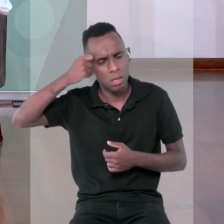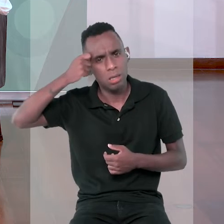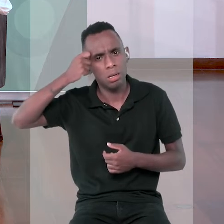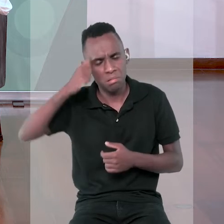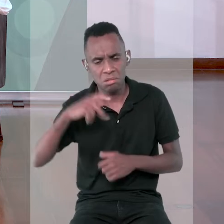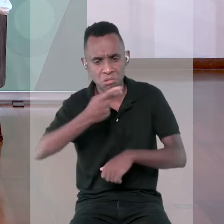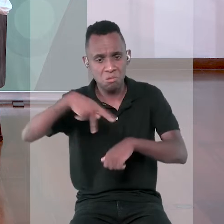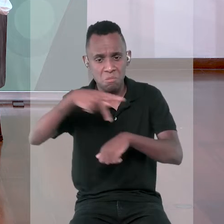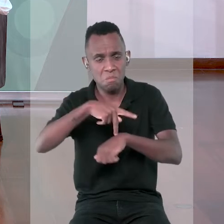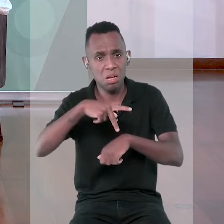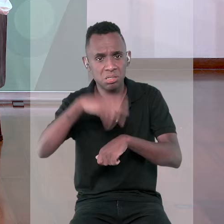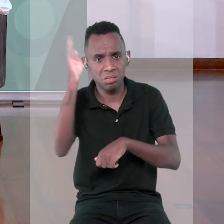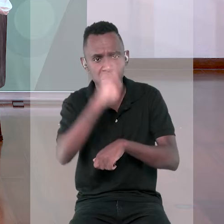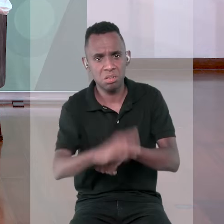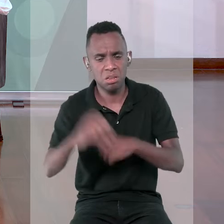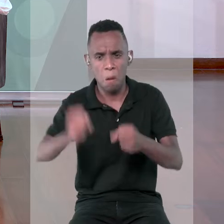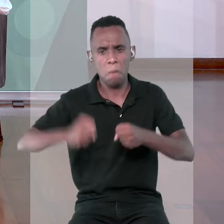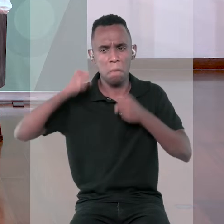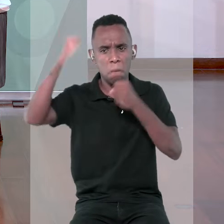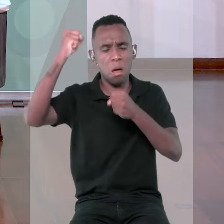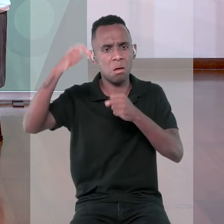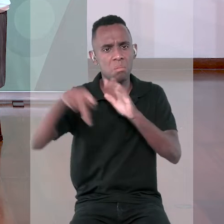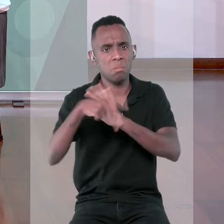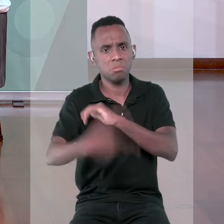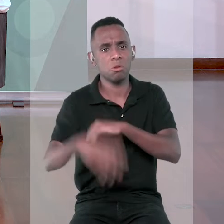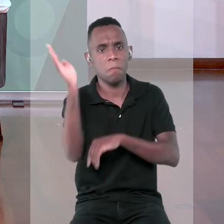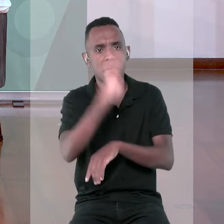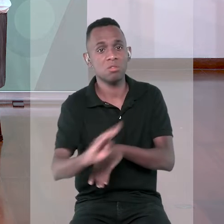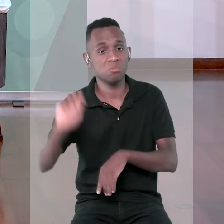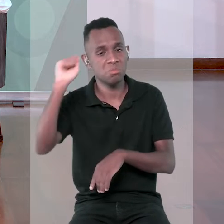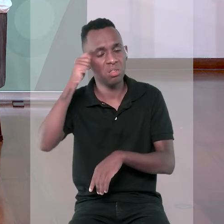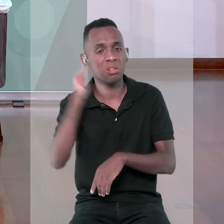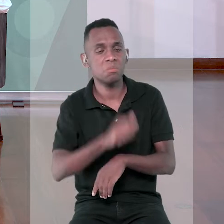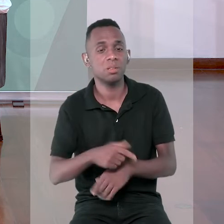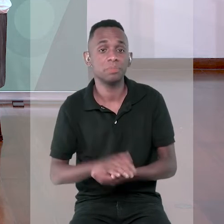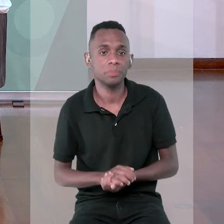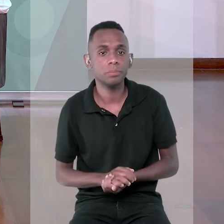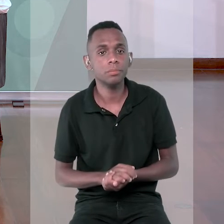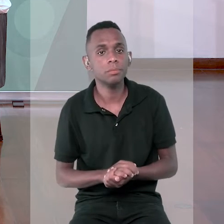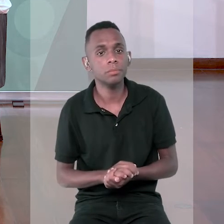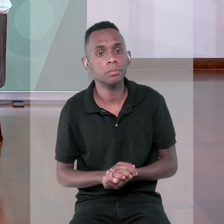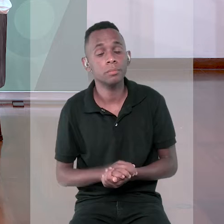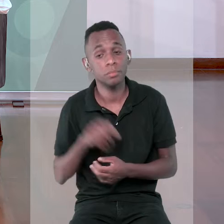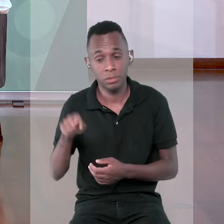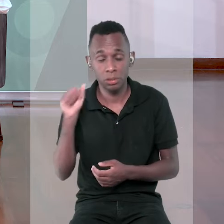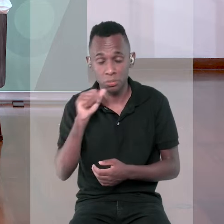época, e ela foi a heroína negra desse país. Maria Filipa de